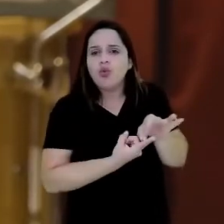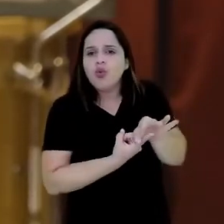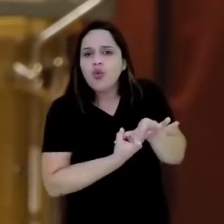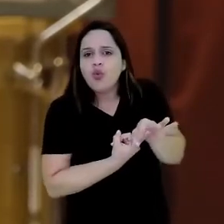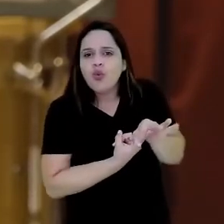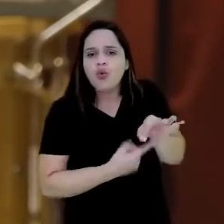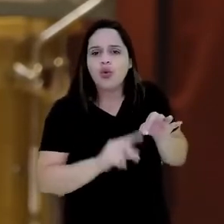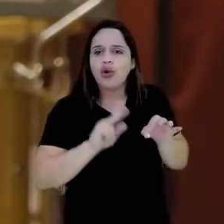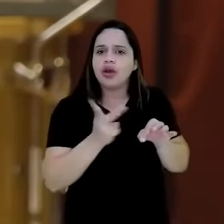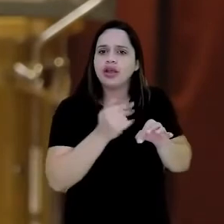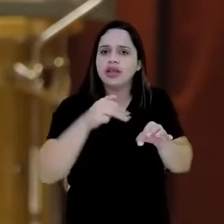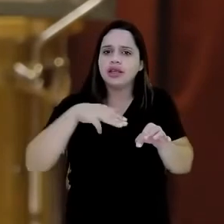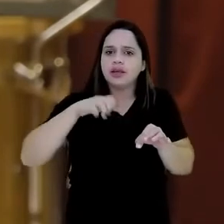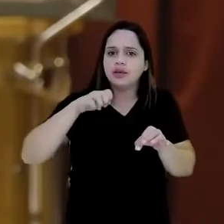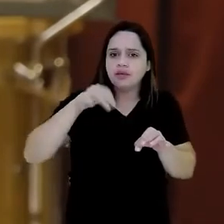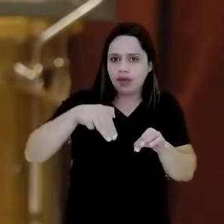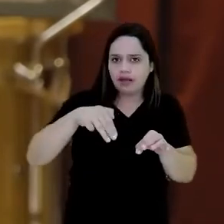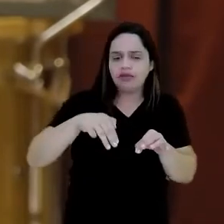em